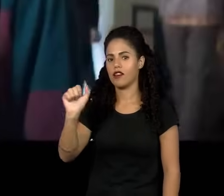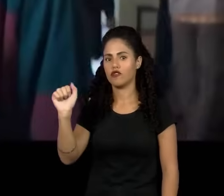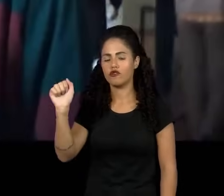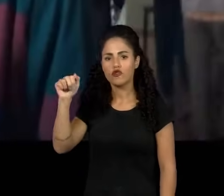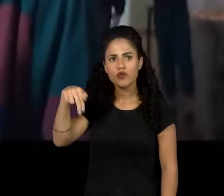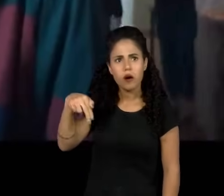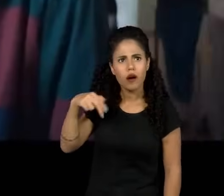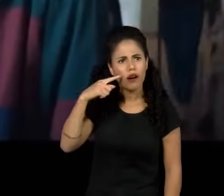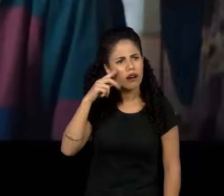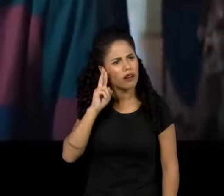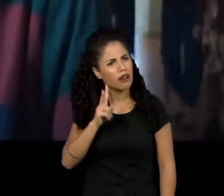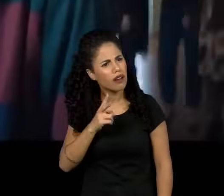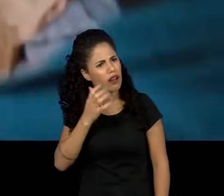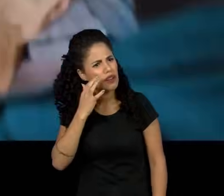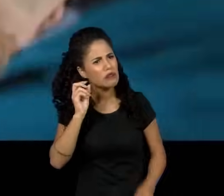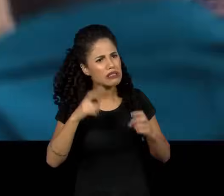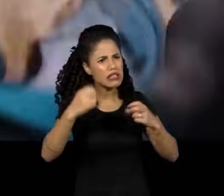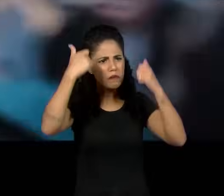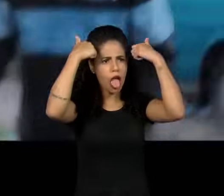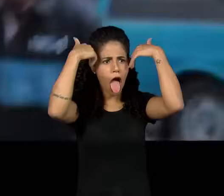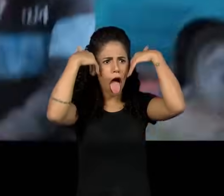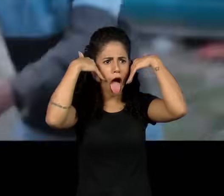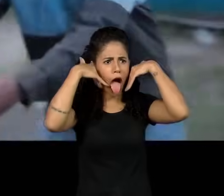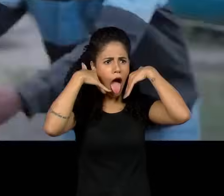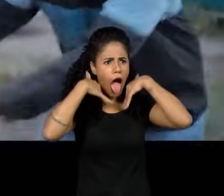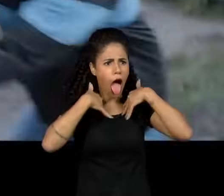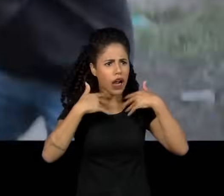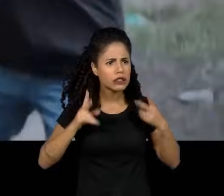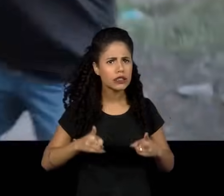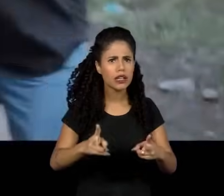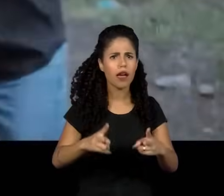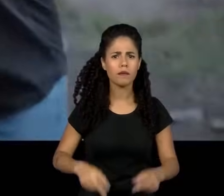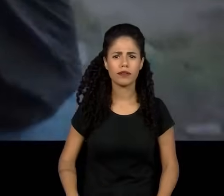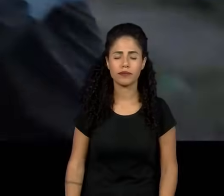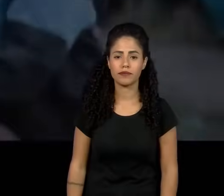Impressionante, você tá sempre suado, meu filho.